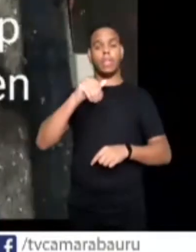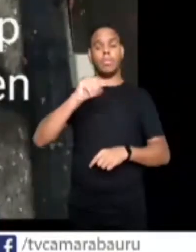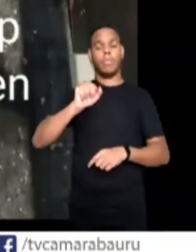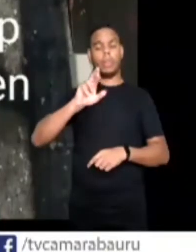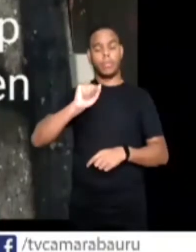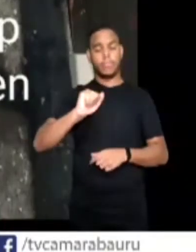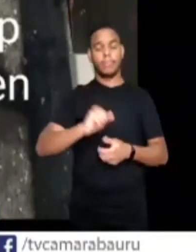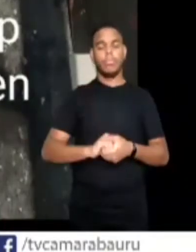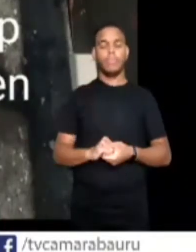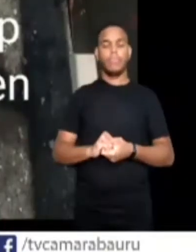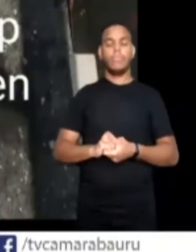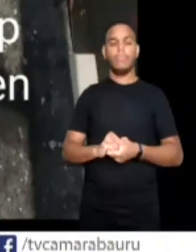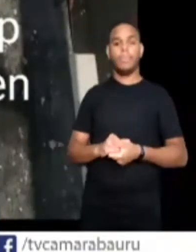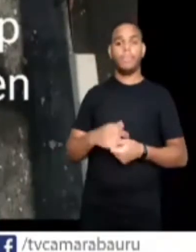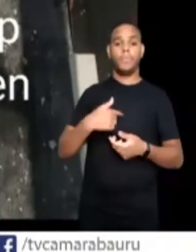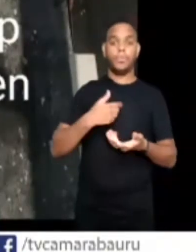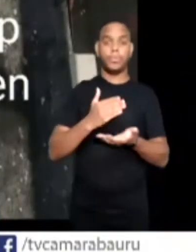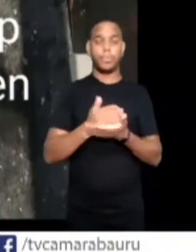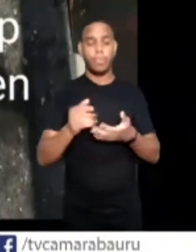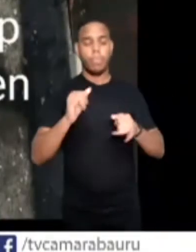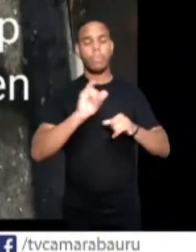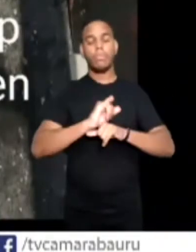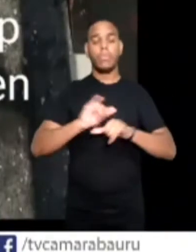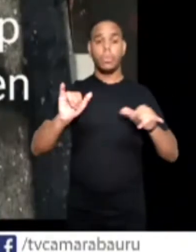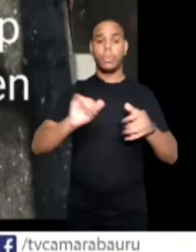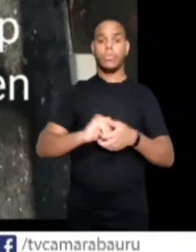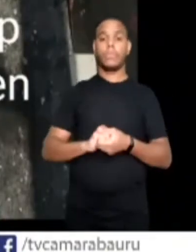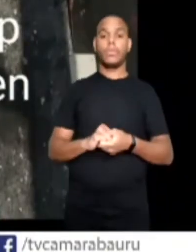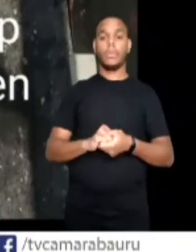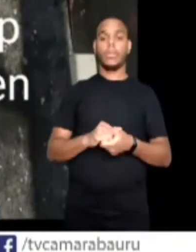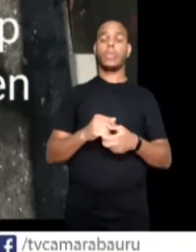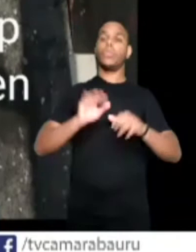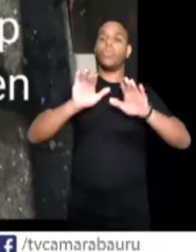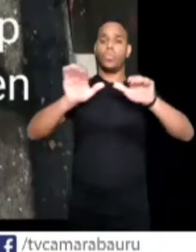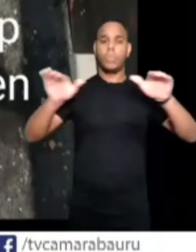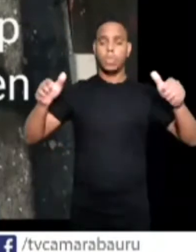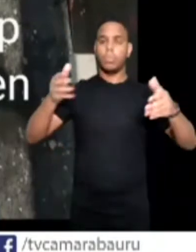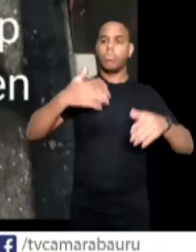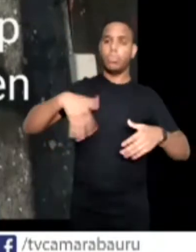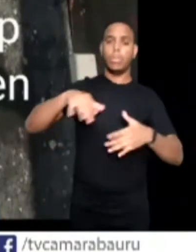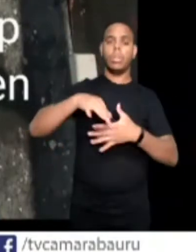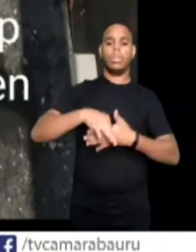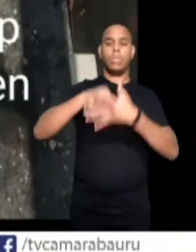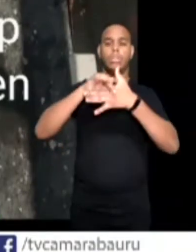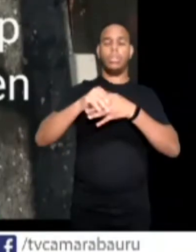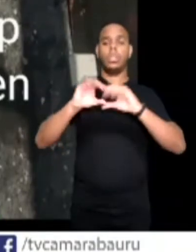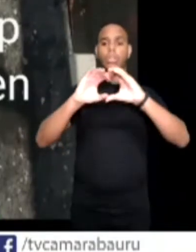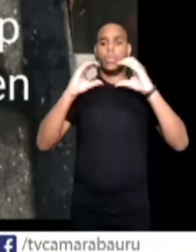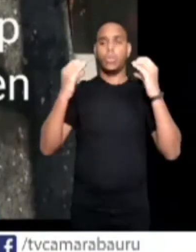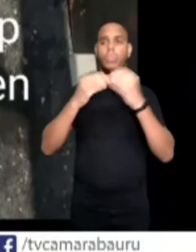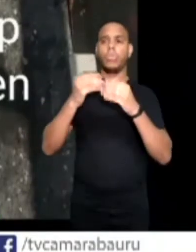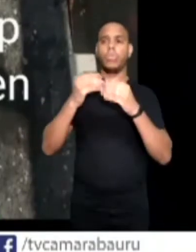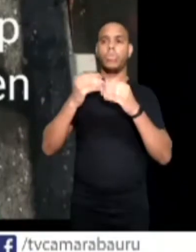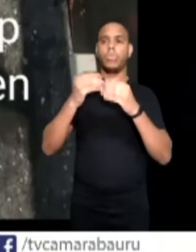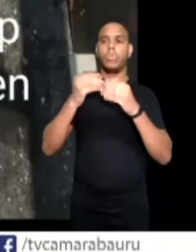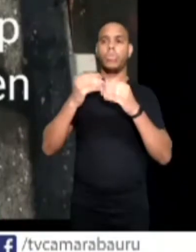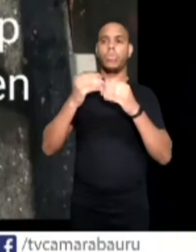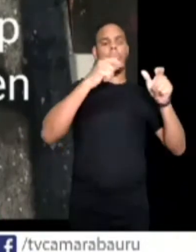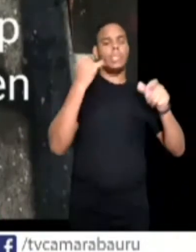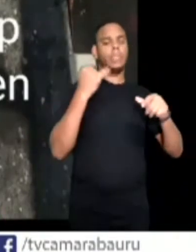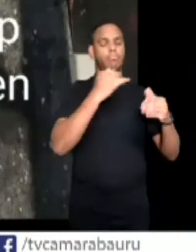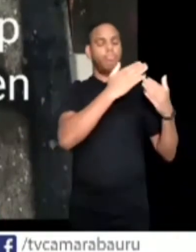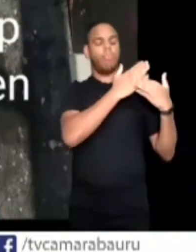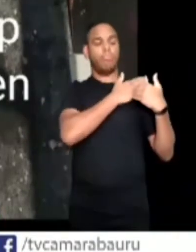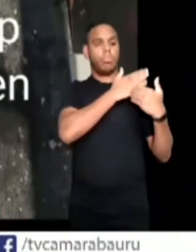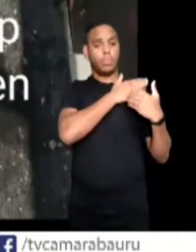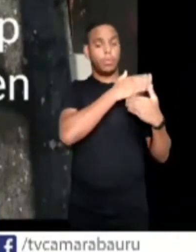uma campanha, eu gostaria de conclamar com as lideranças comunitárias, que têm um papel importante no bairro, na sua